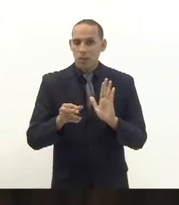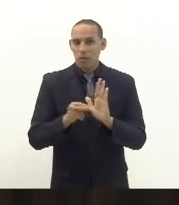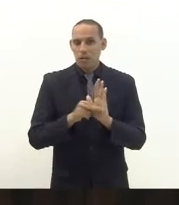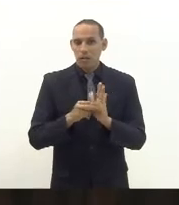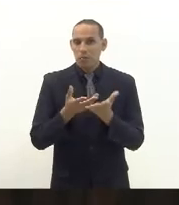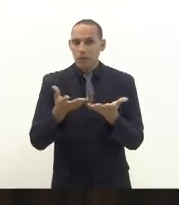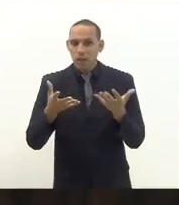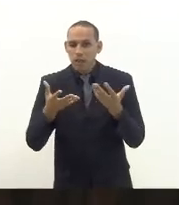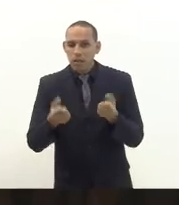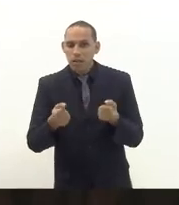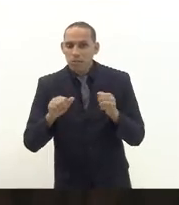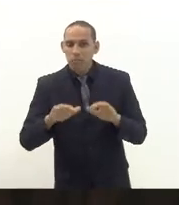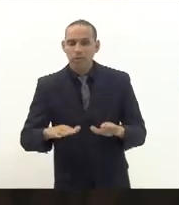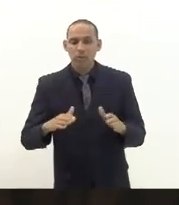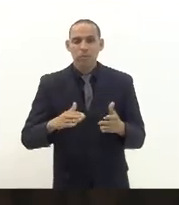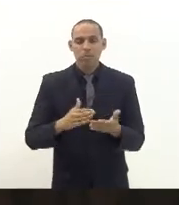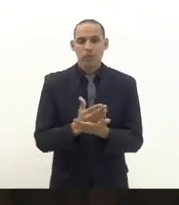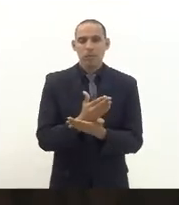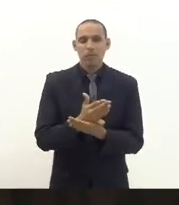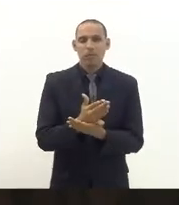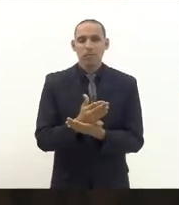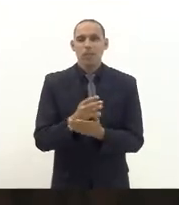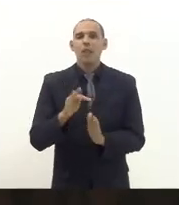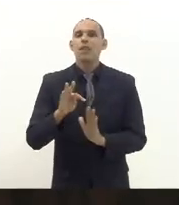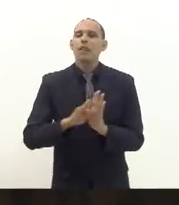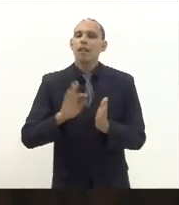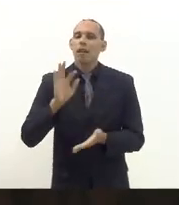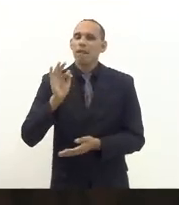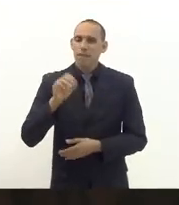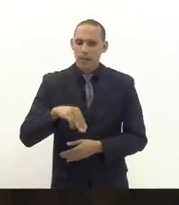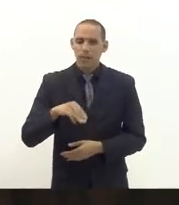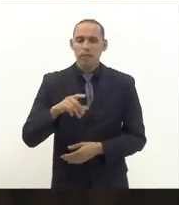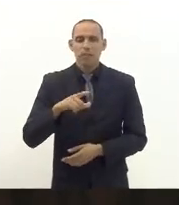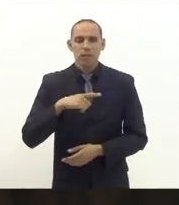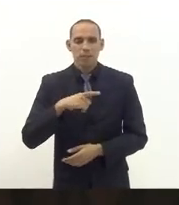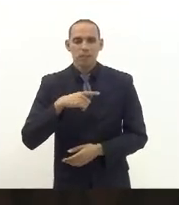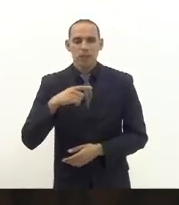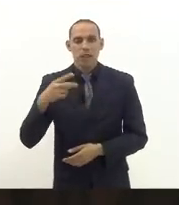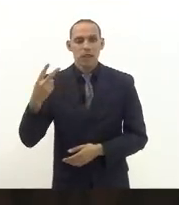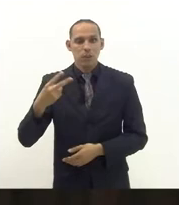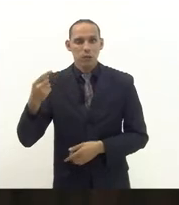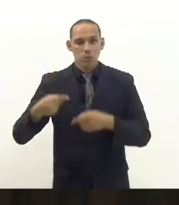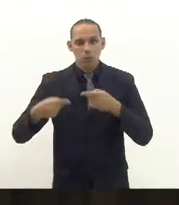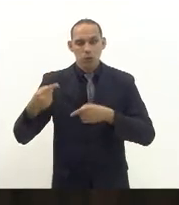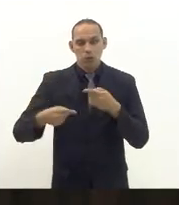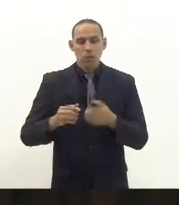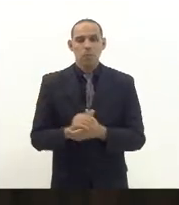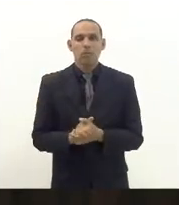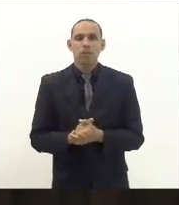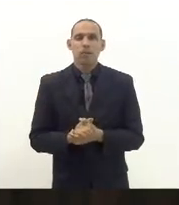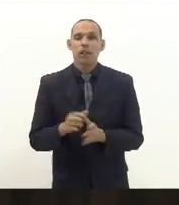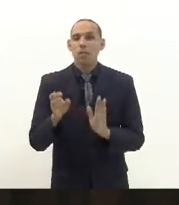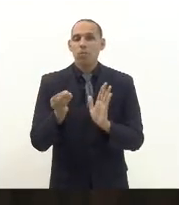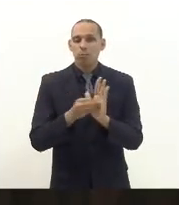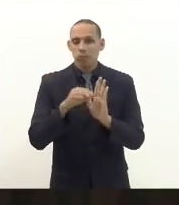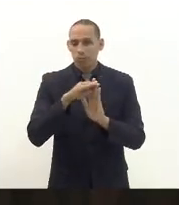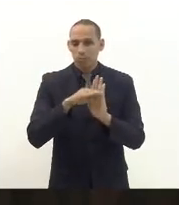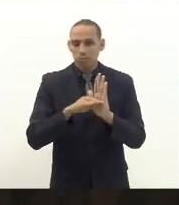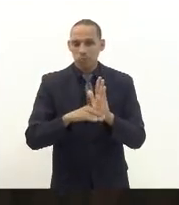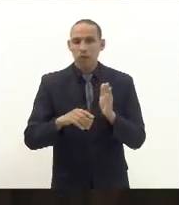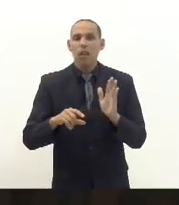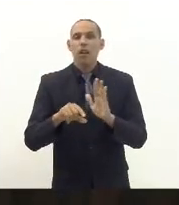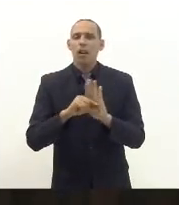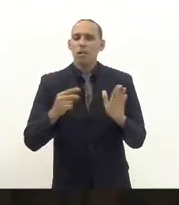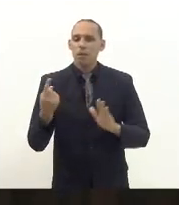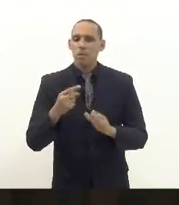assim emendados os que aprovam permaneçam Como estão aprovada a redação do vencido para segunda discussão incluído na ordem do dia de acordo parágrafo